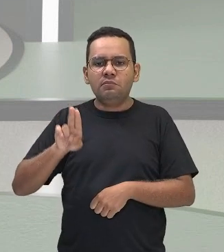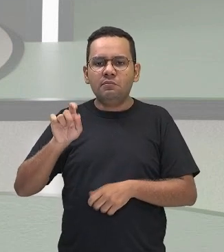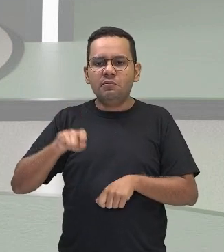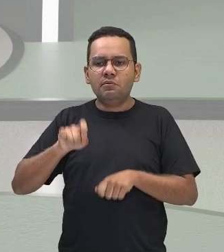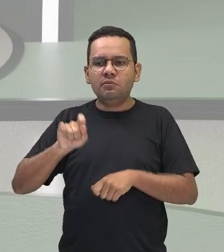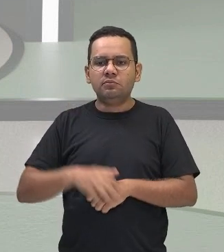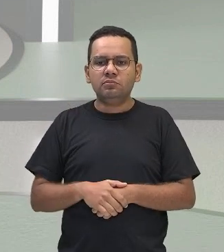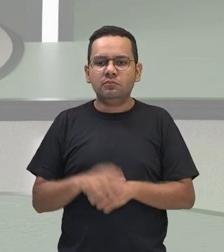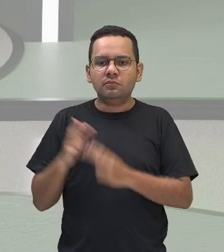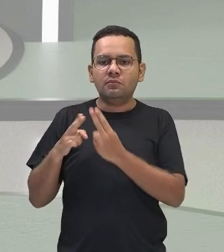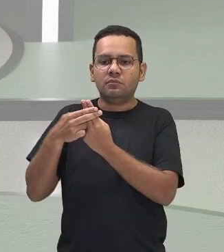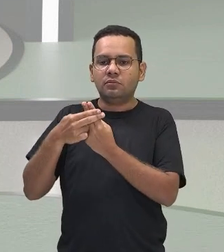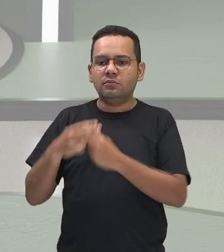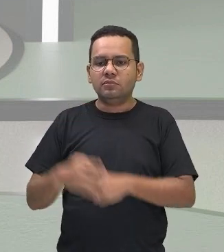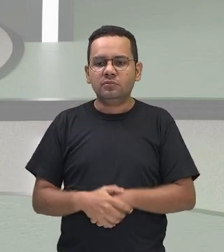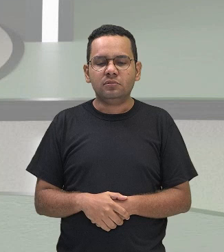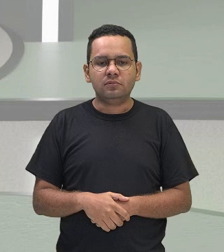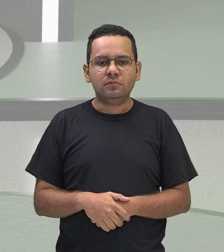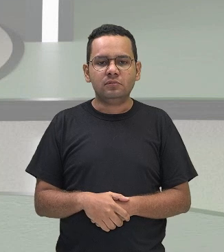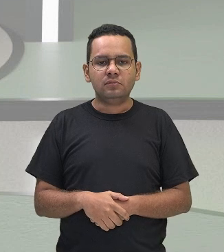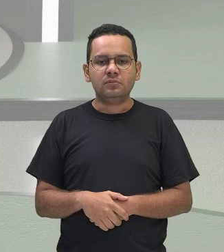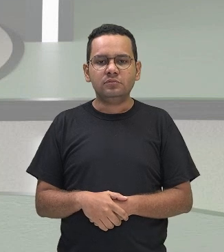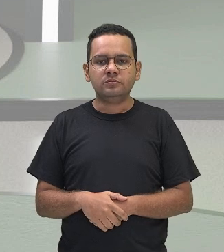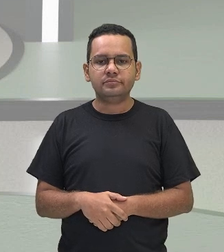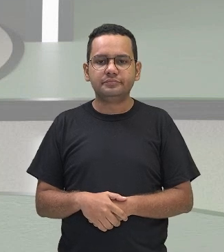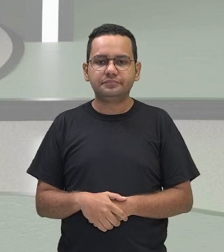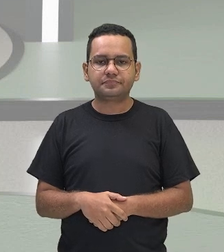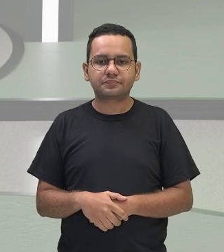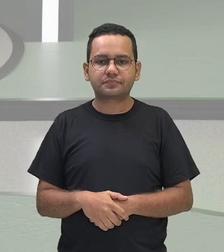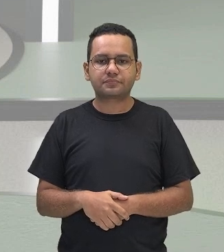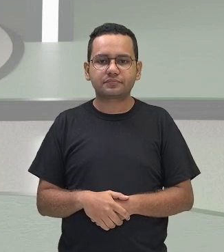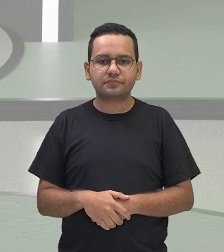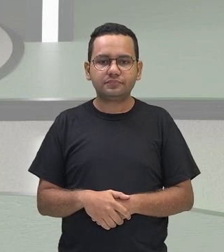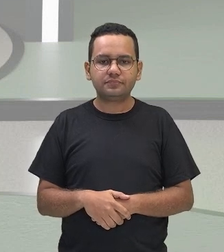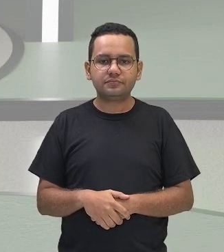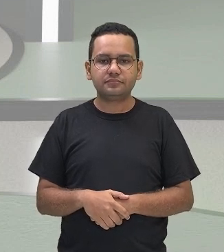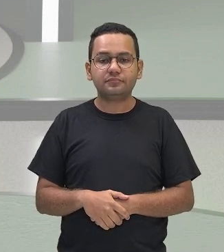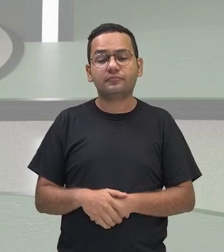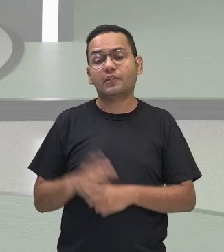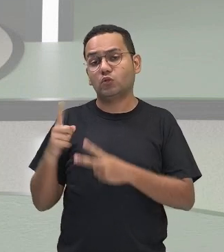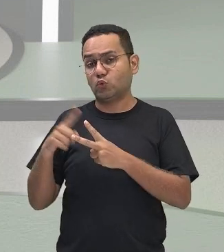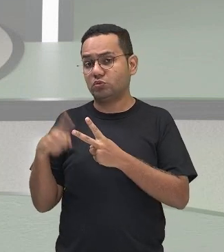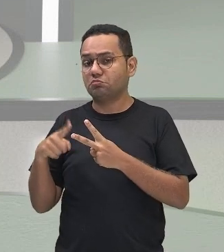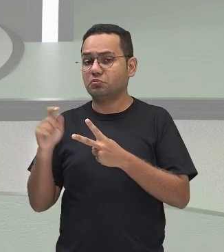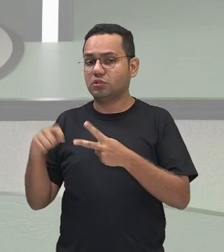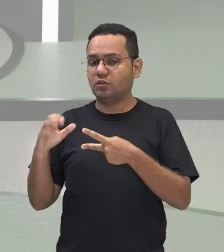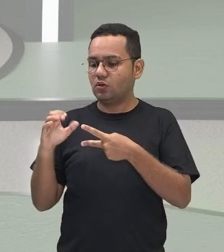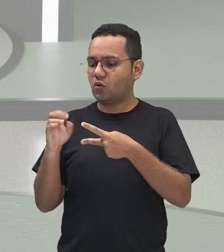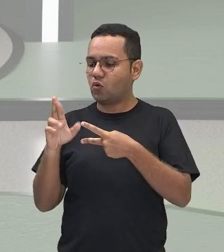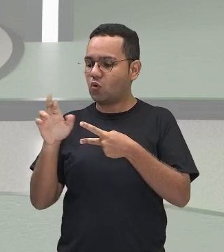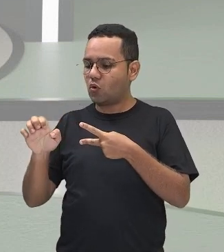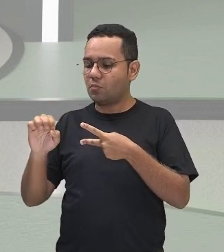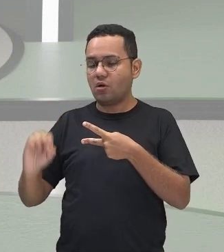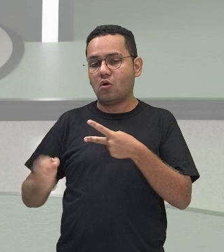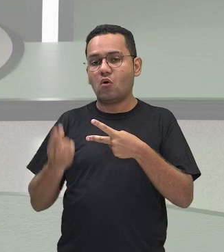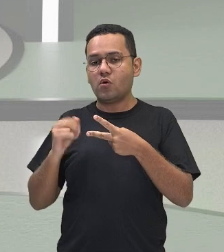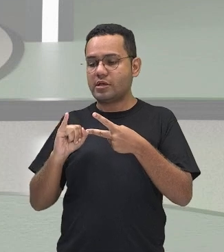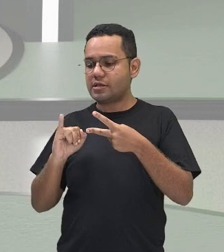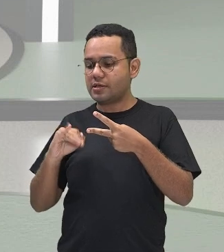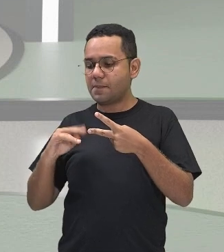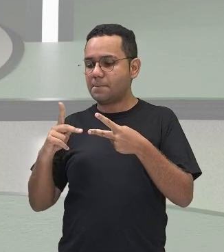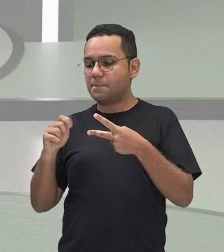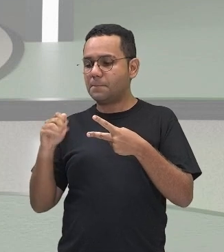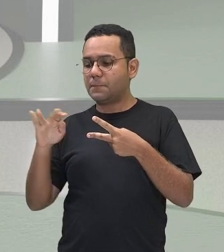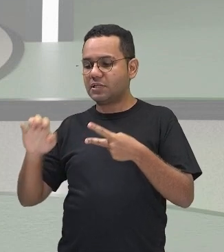pelo Sistema Único de Saúde. Ele pode ser de cobre ou também na forma de implantes. Ele existe